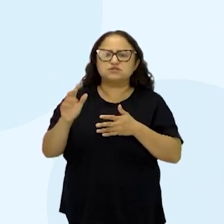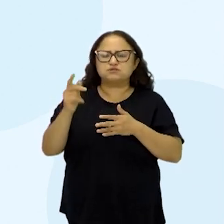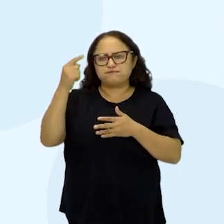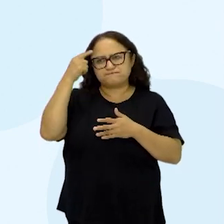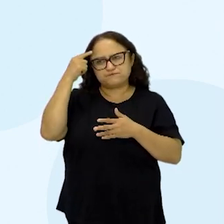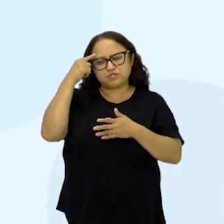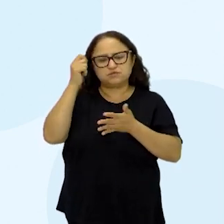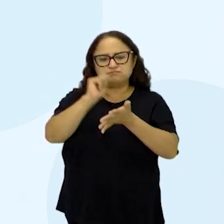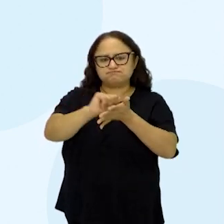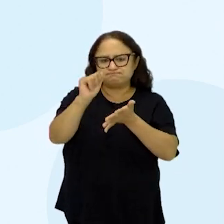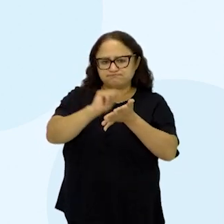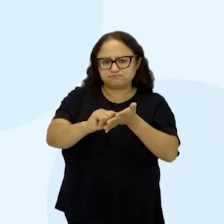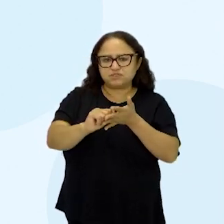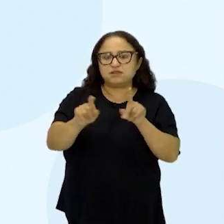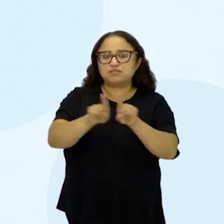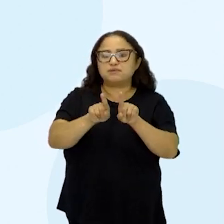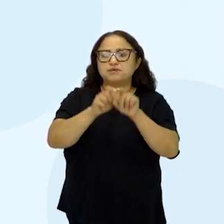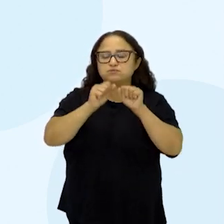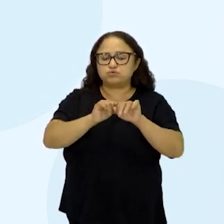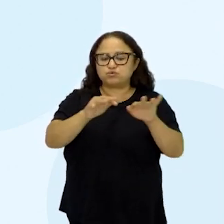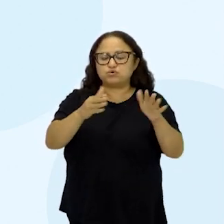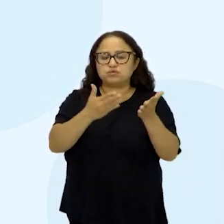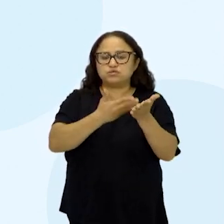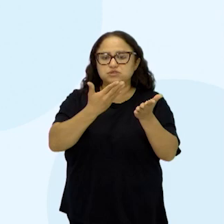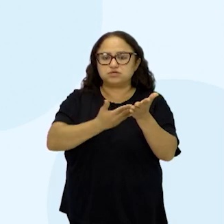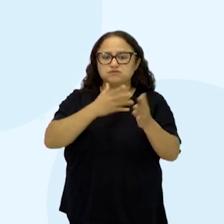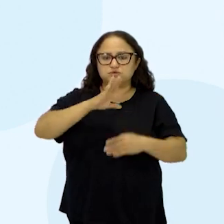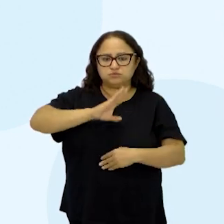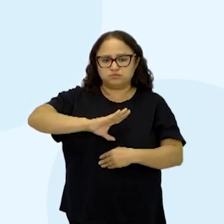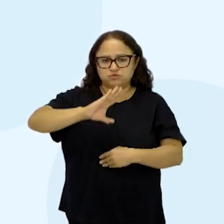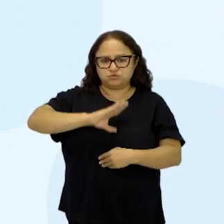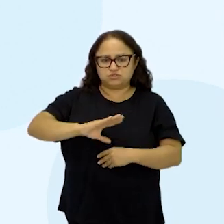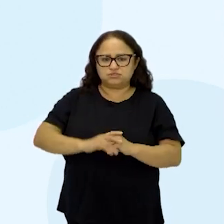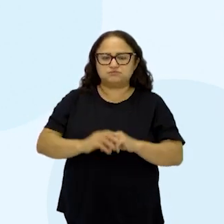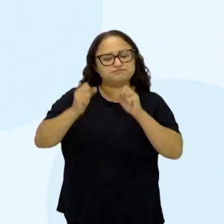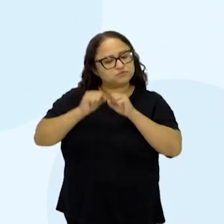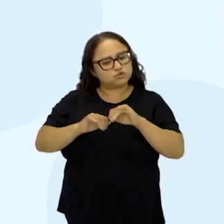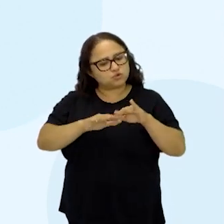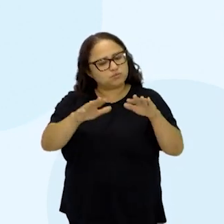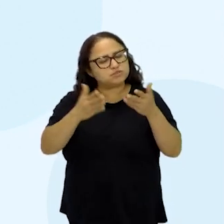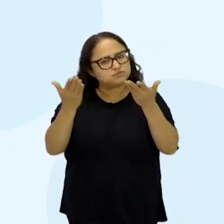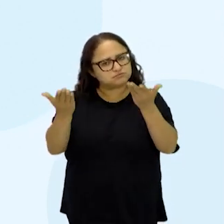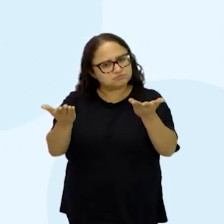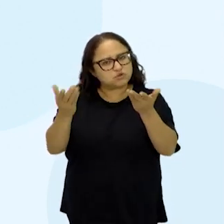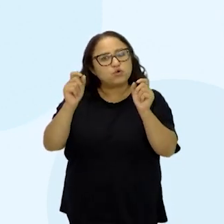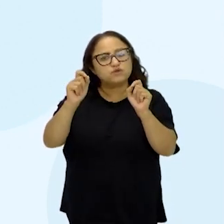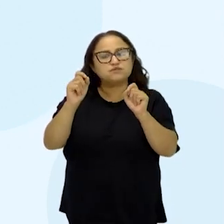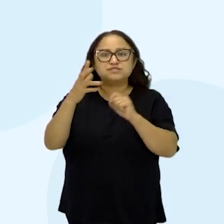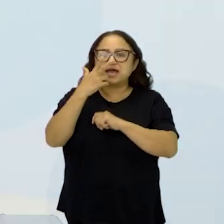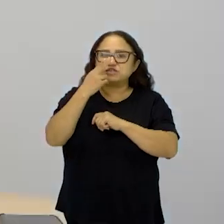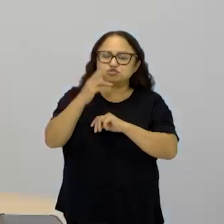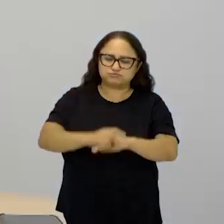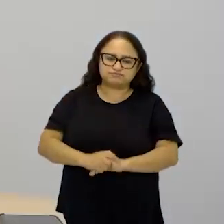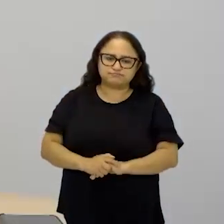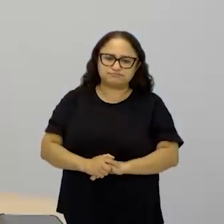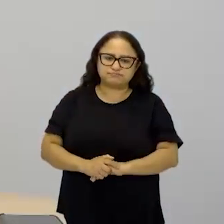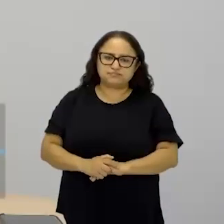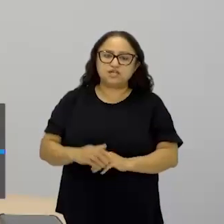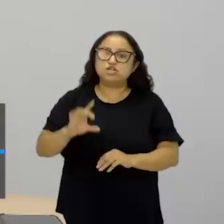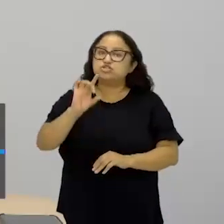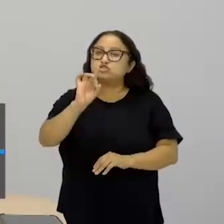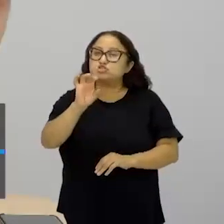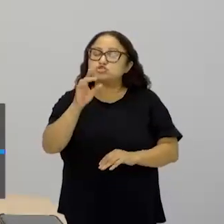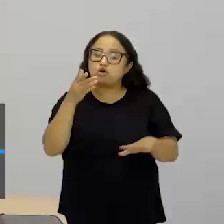pensam, escrevem e publicam seus livros em língua portuguesa e compartilhe aí suas impressões conosco. Essa aula foi apenas